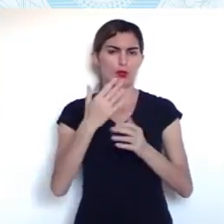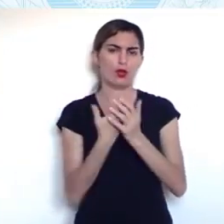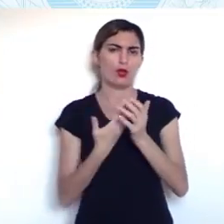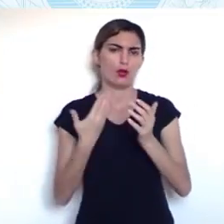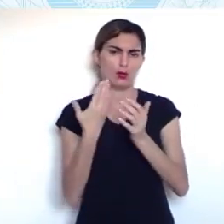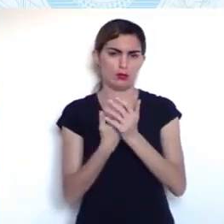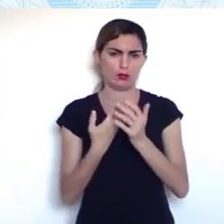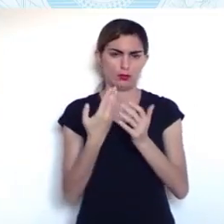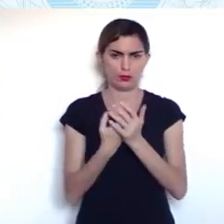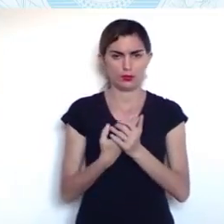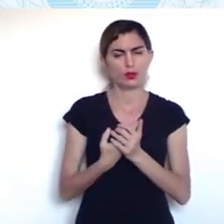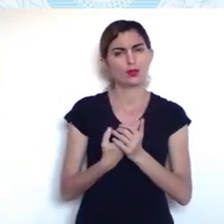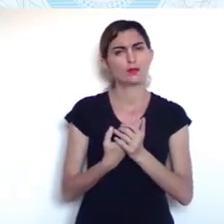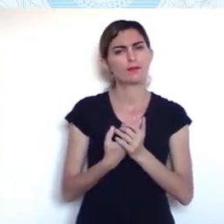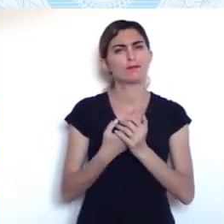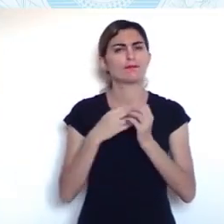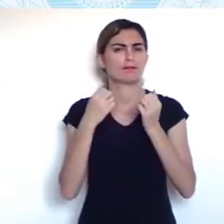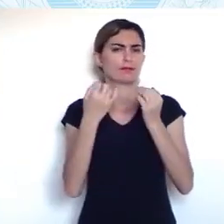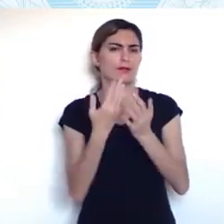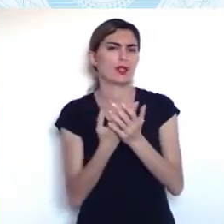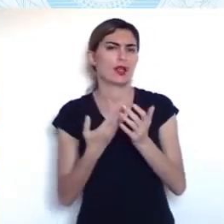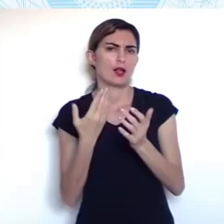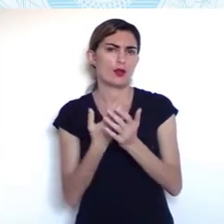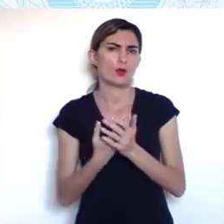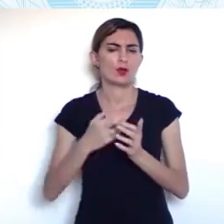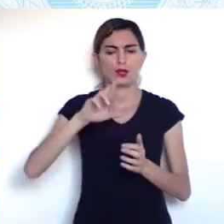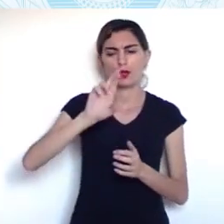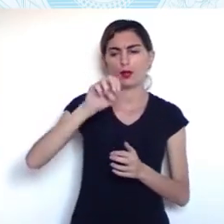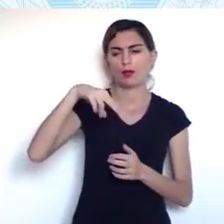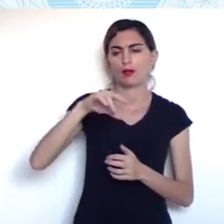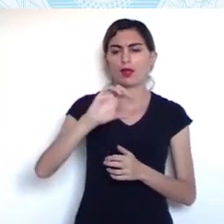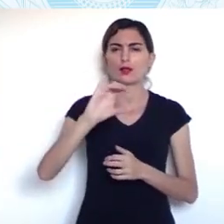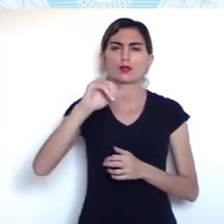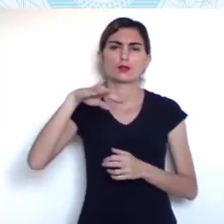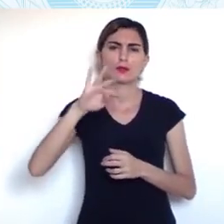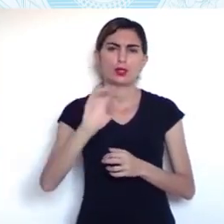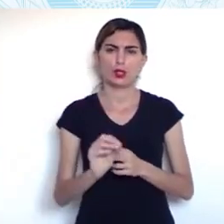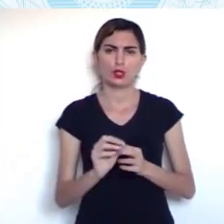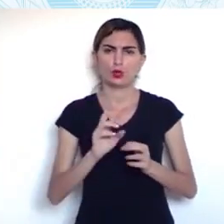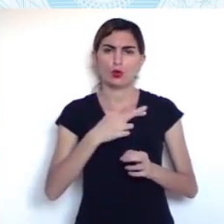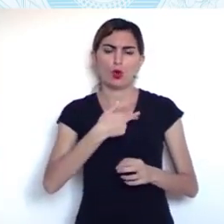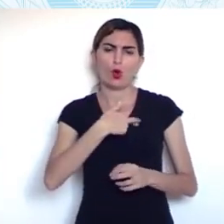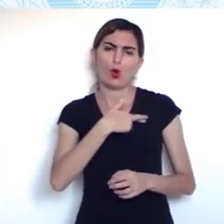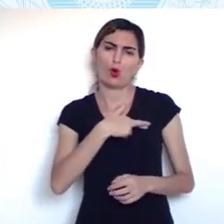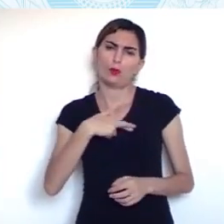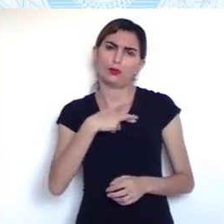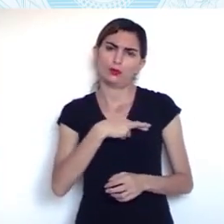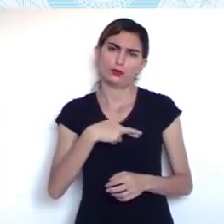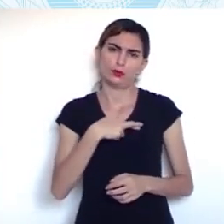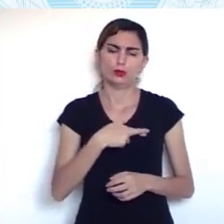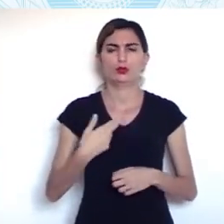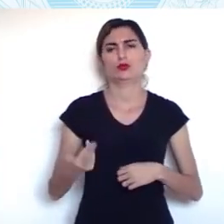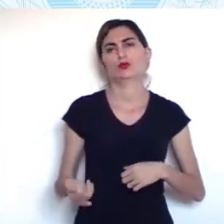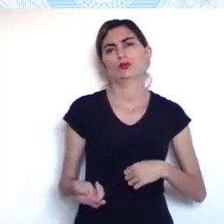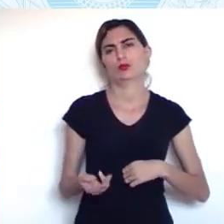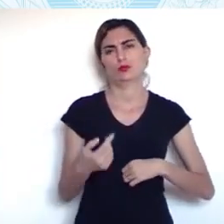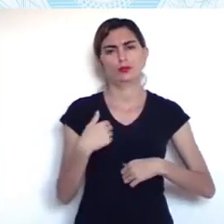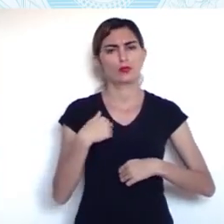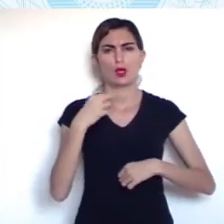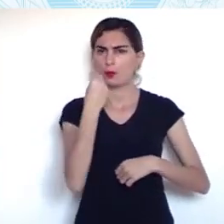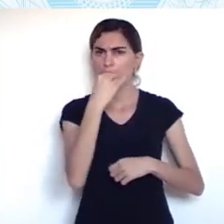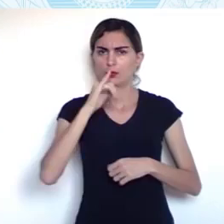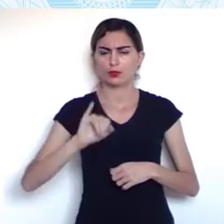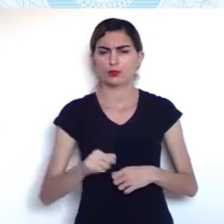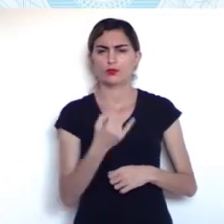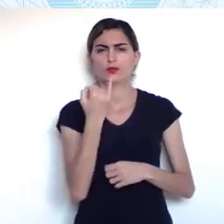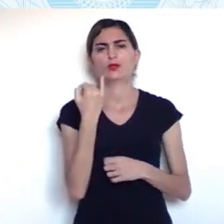que? Uma aula, gravada, uma aula sobre renascimento e humanismo. Espero que vocês aproveitem